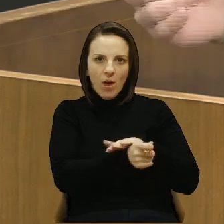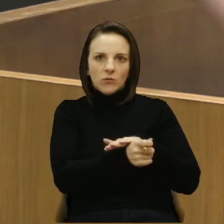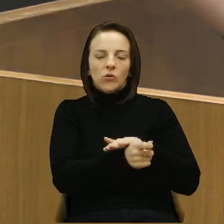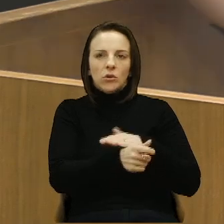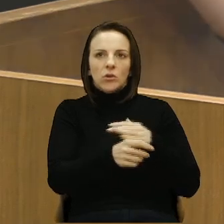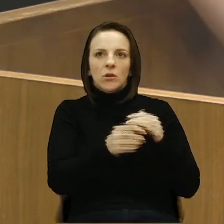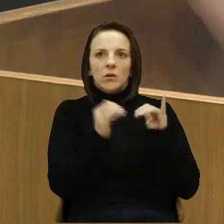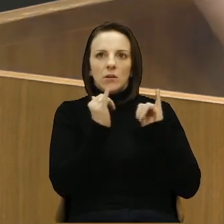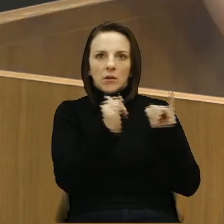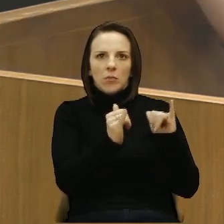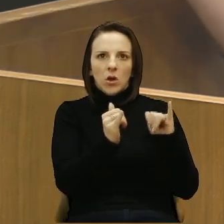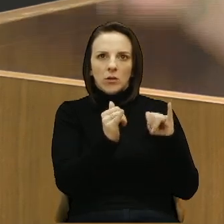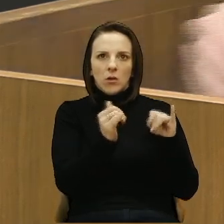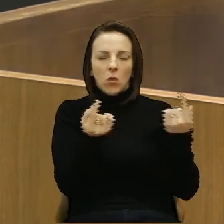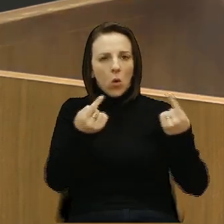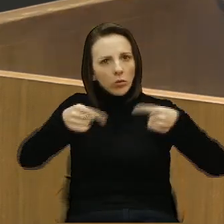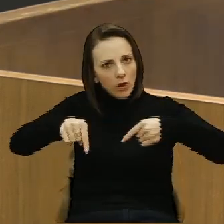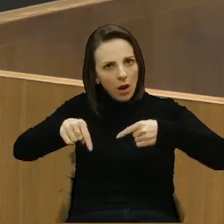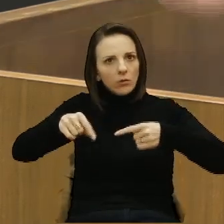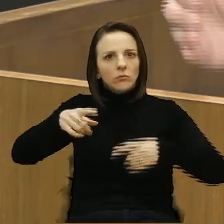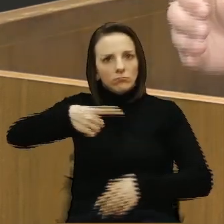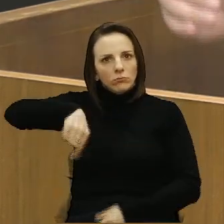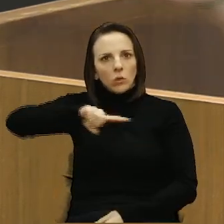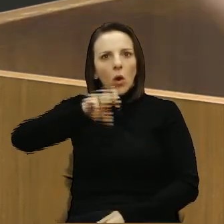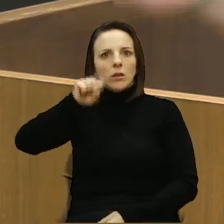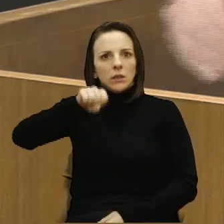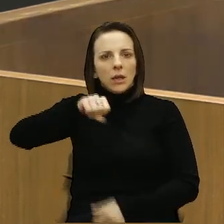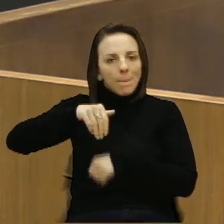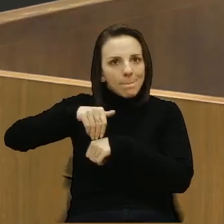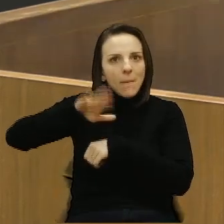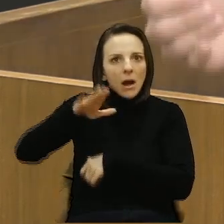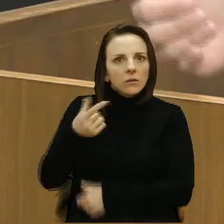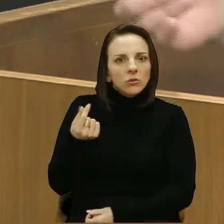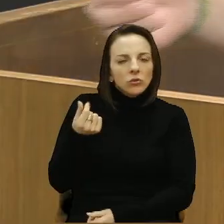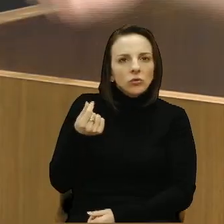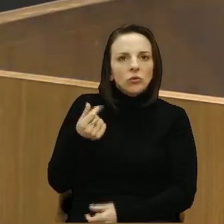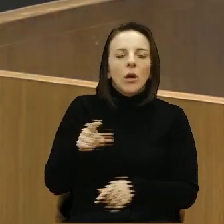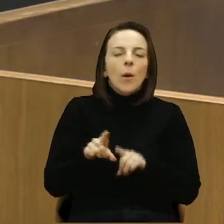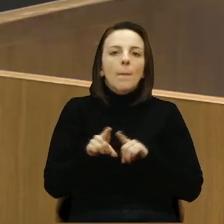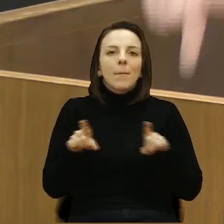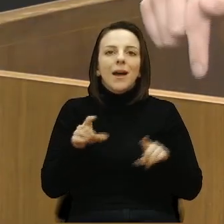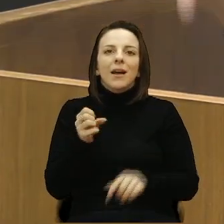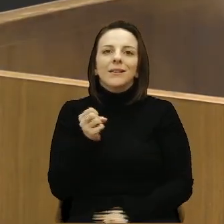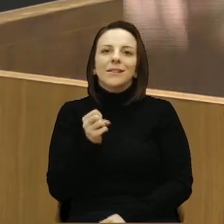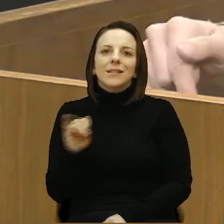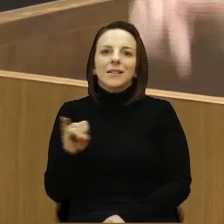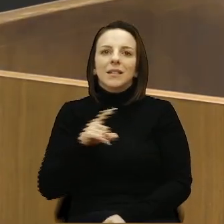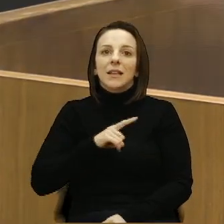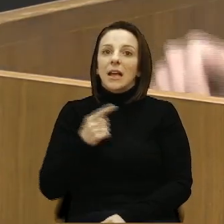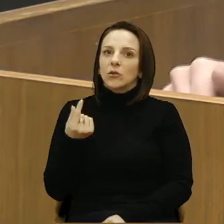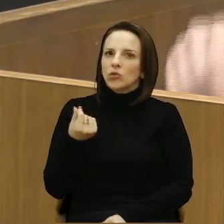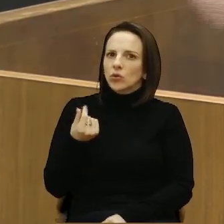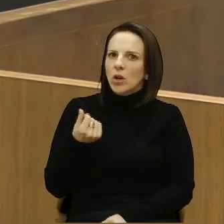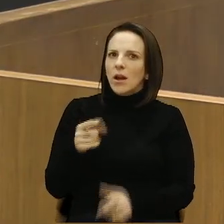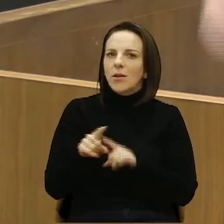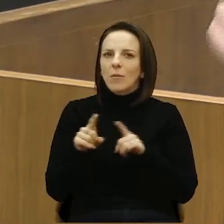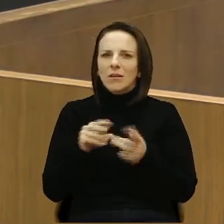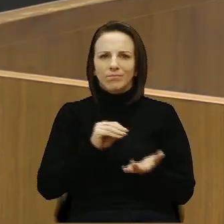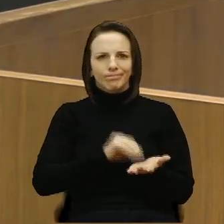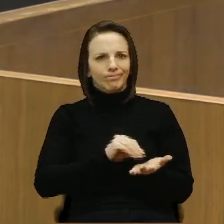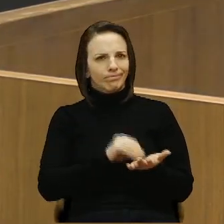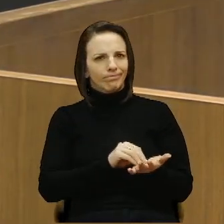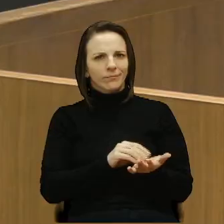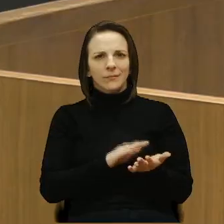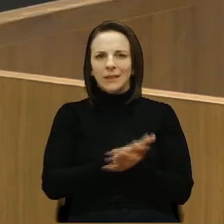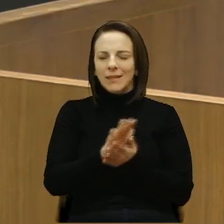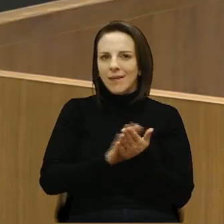vereador Lucas, a gente é favorável que tenha ainda mais dinheiro. Mas quando tem recurso e não se vê mudanças concretas e efetivas no